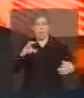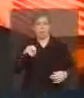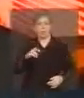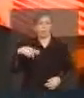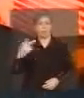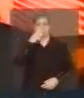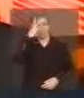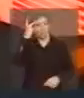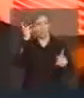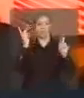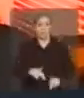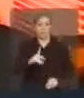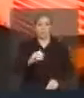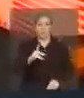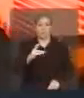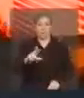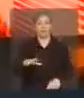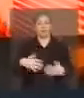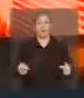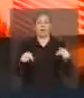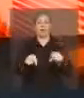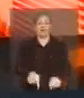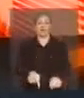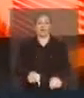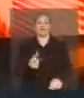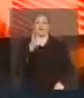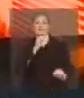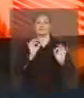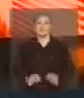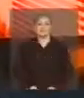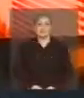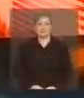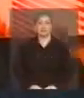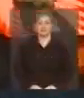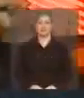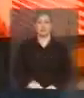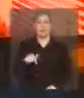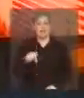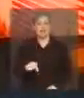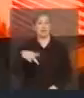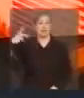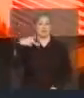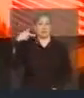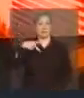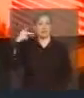consumo popular. E foi exatamente, Mino, foi exatamente essa